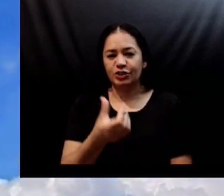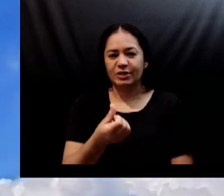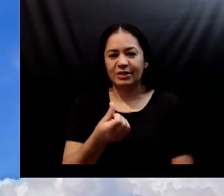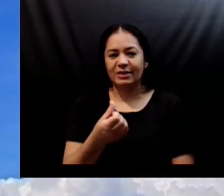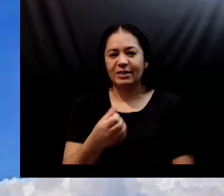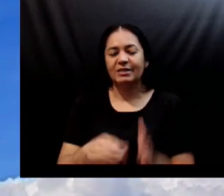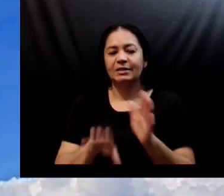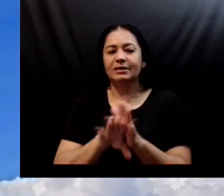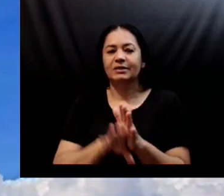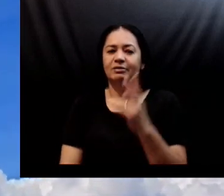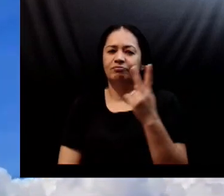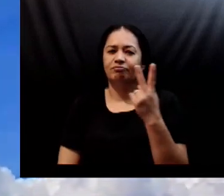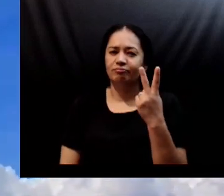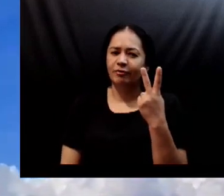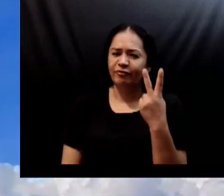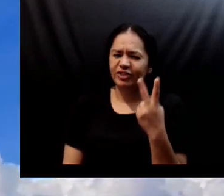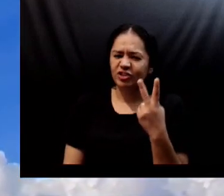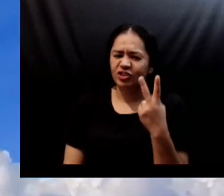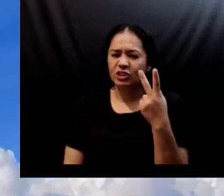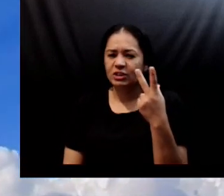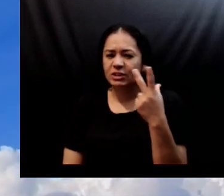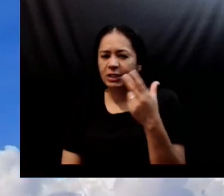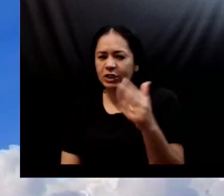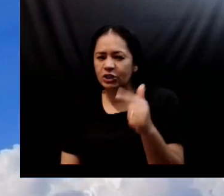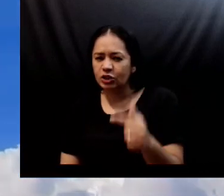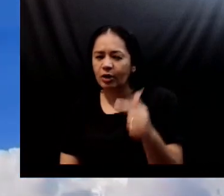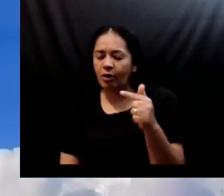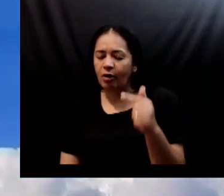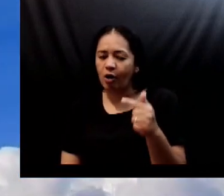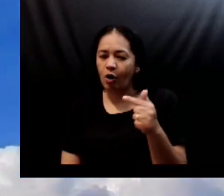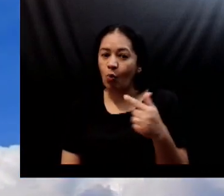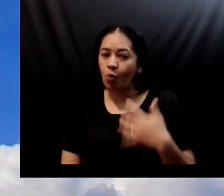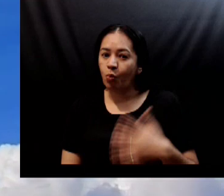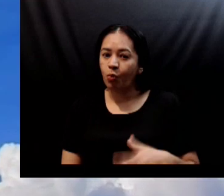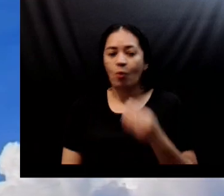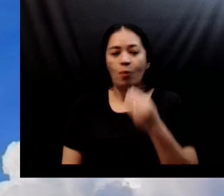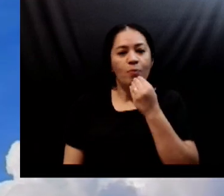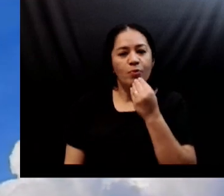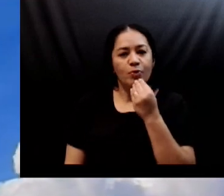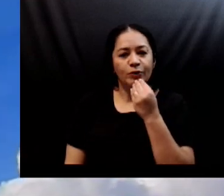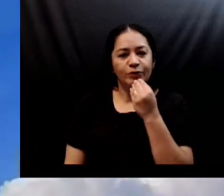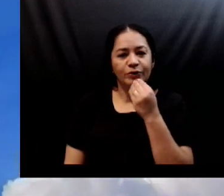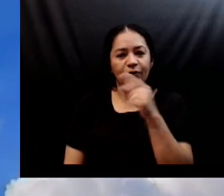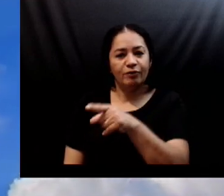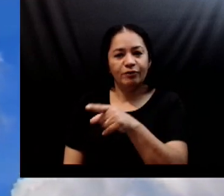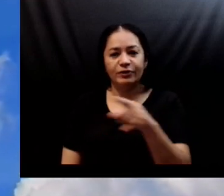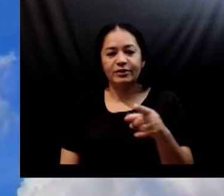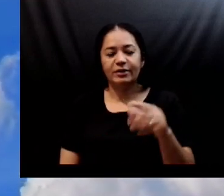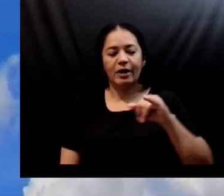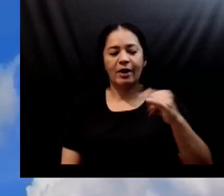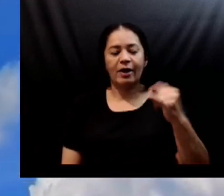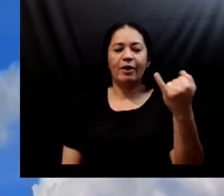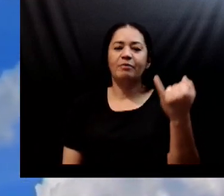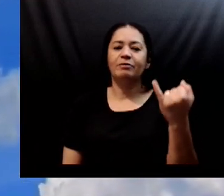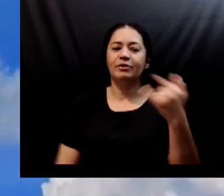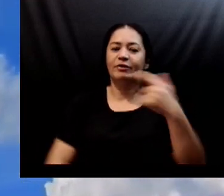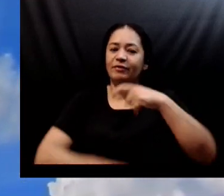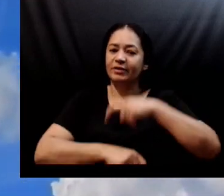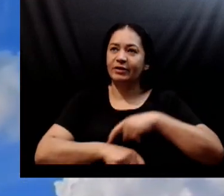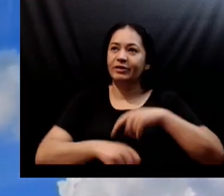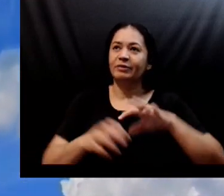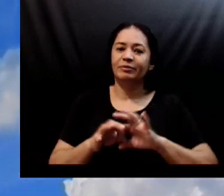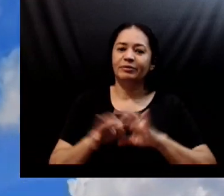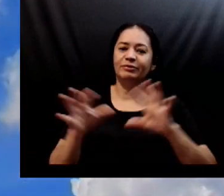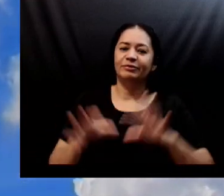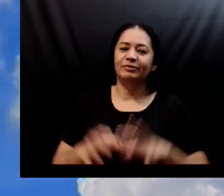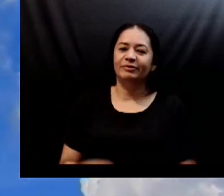chegando aos 27 graus. Oportunidade para você aproveitar o tempo livre e